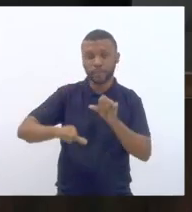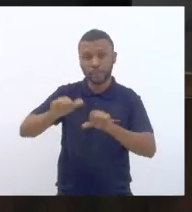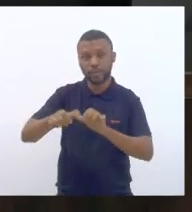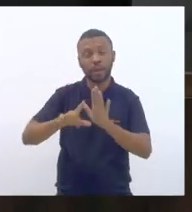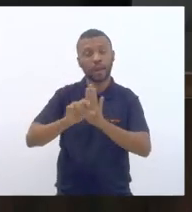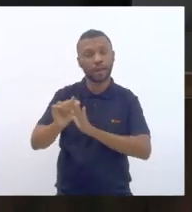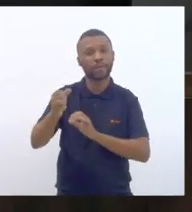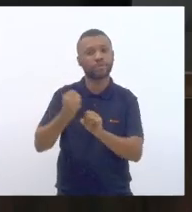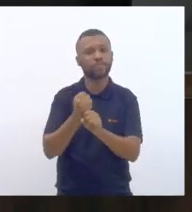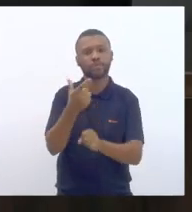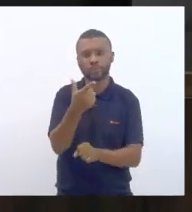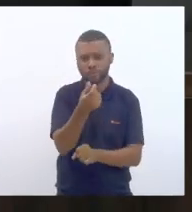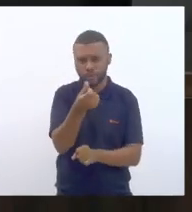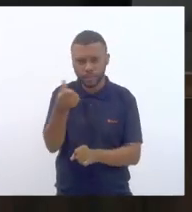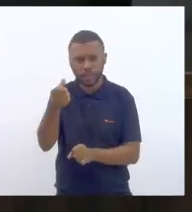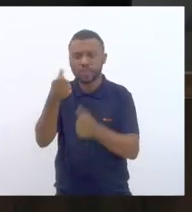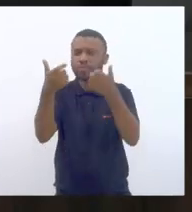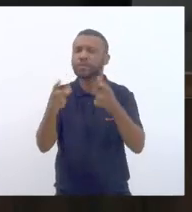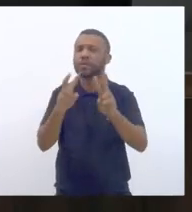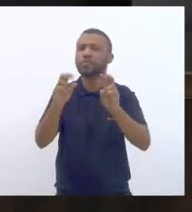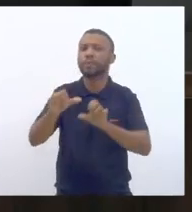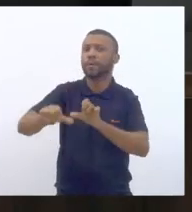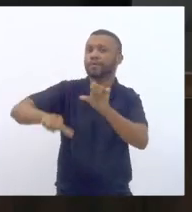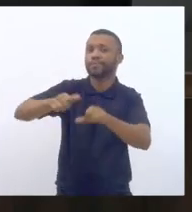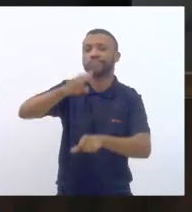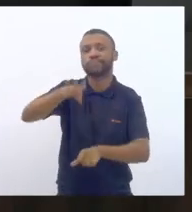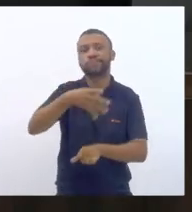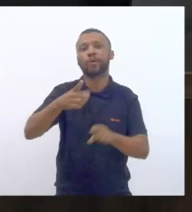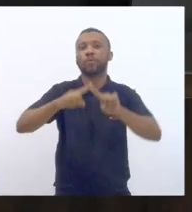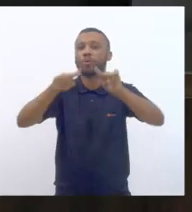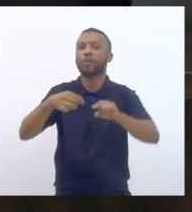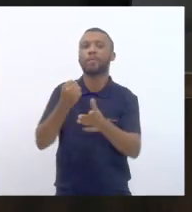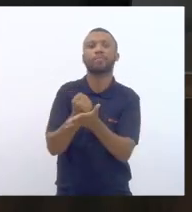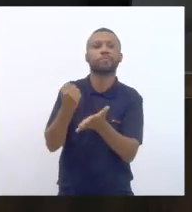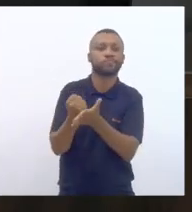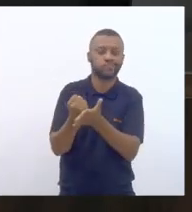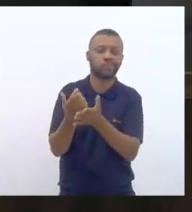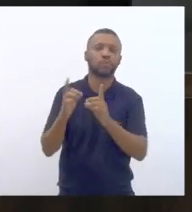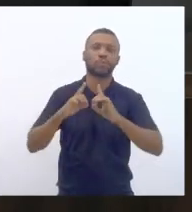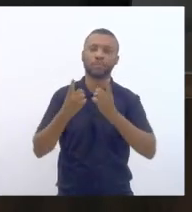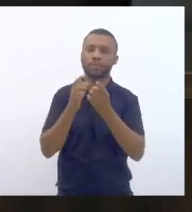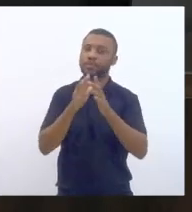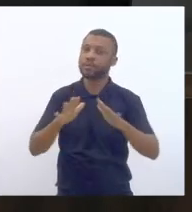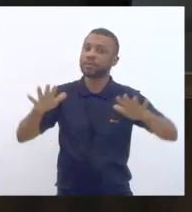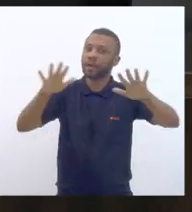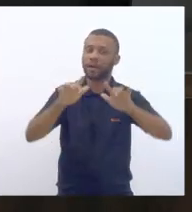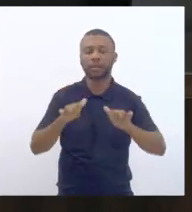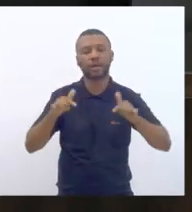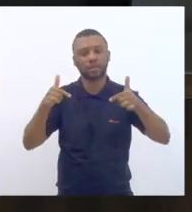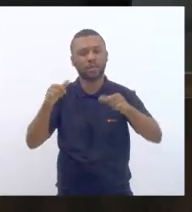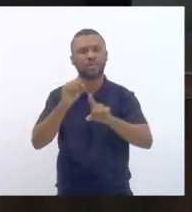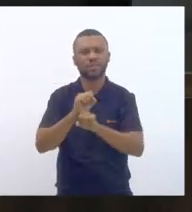de 2006, que dispõe sobre a reestruturação do quadro pessoal do Departamento Geral de Ações